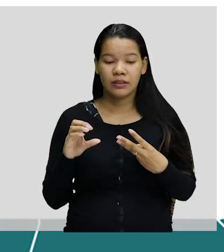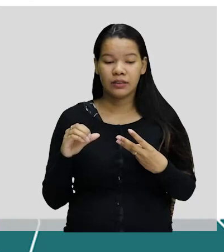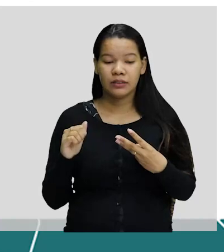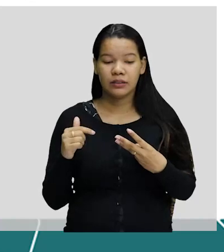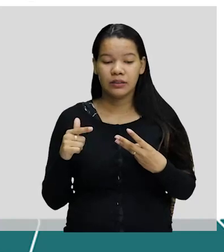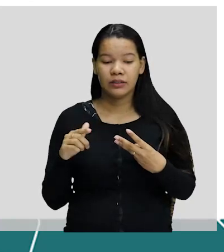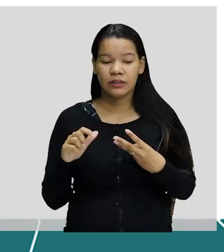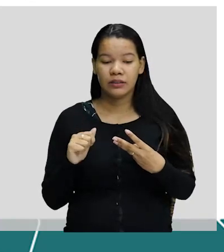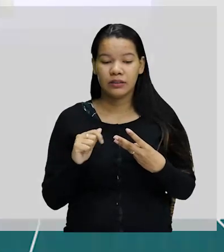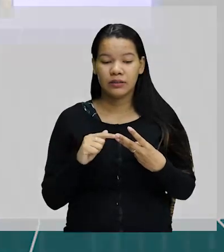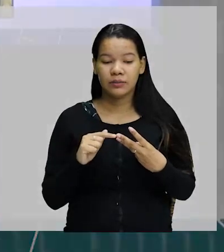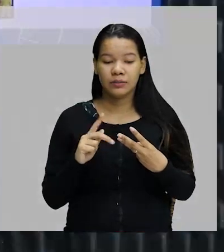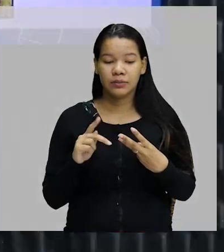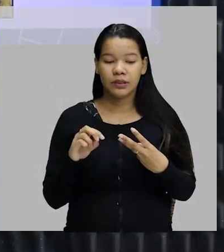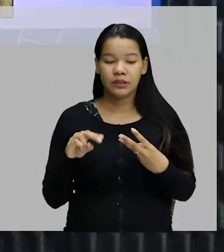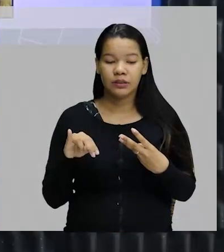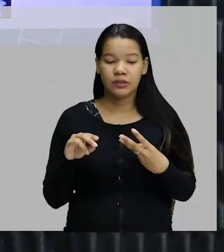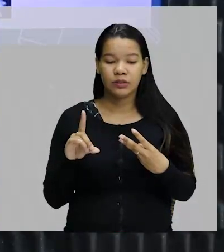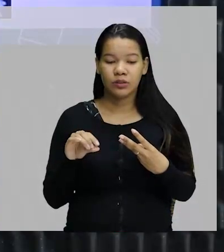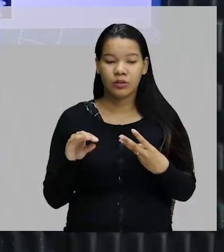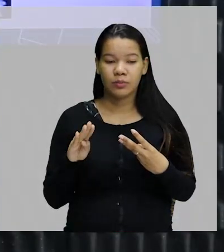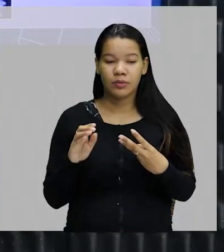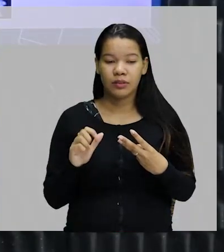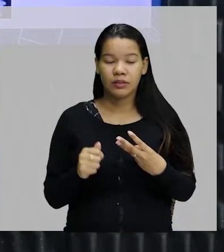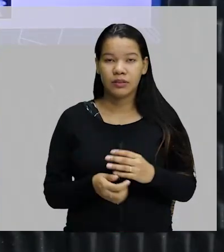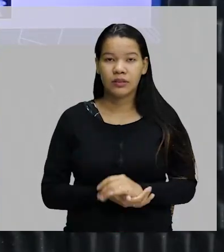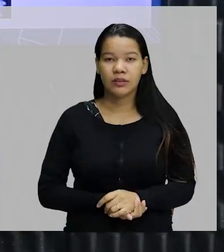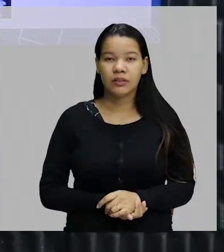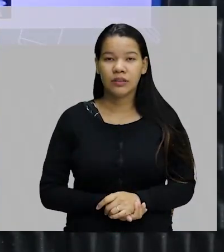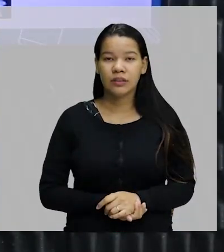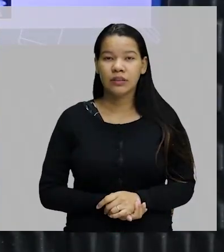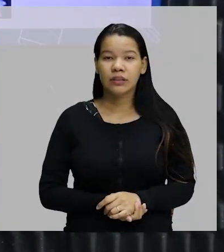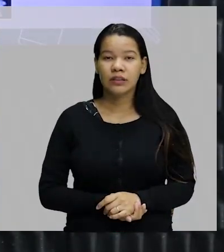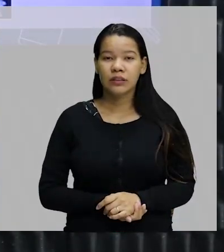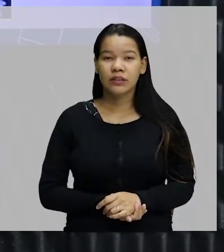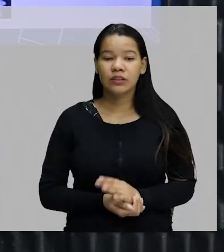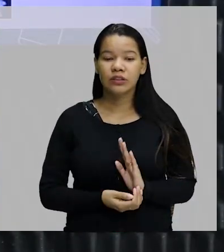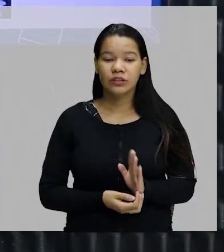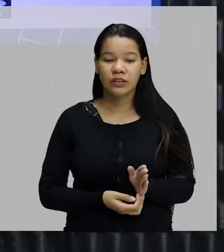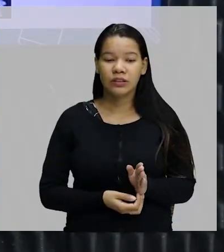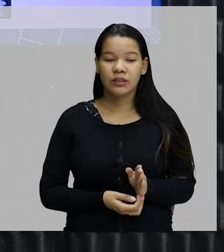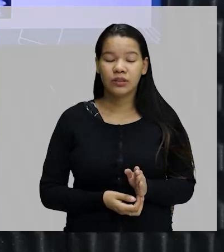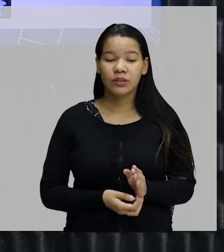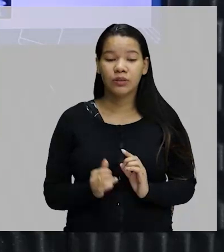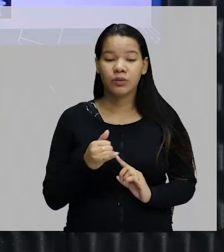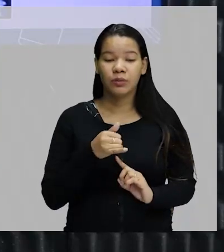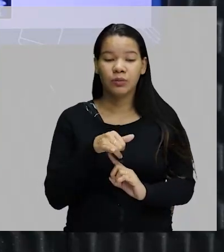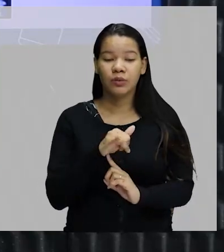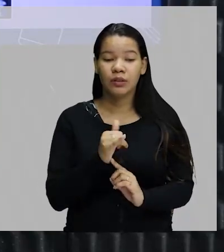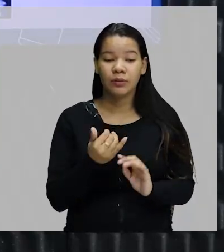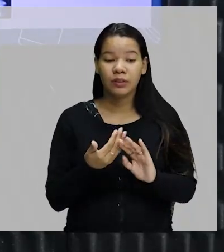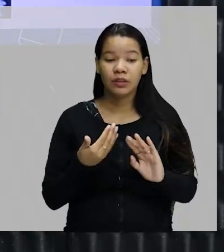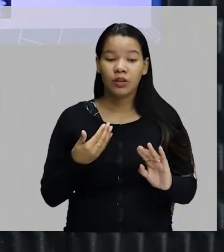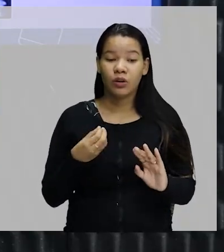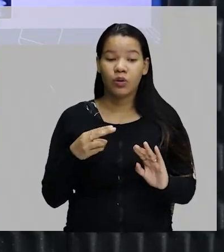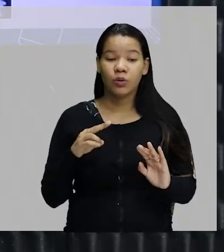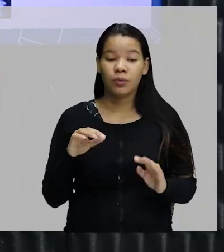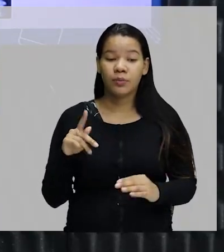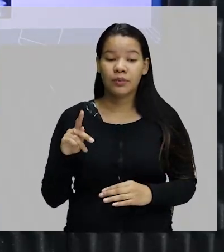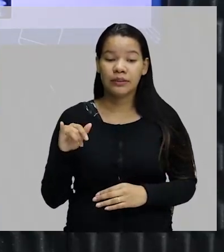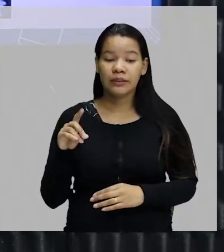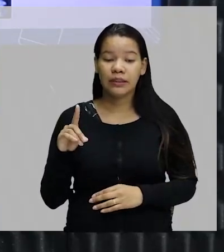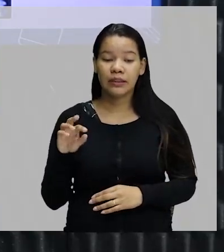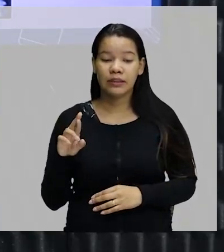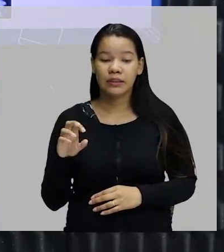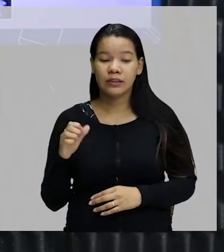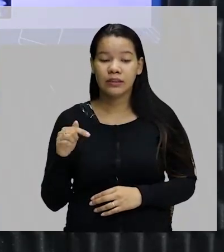relação a esse sotaque que é de matraca. Boi da Baixada ou Pindaré utilizam instrumentos percussivos,